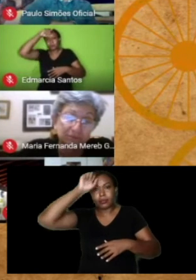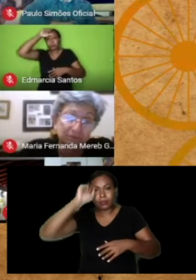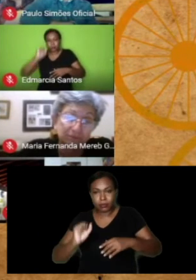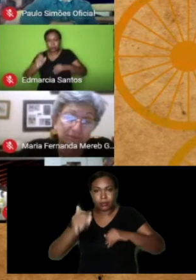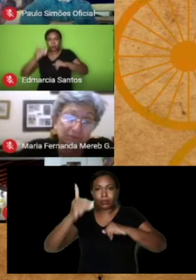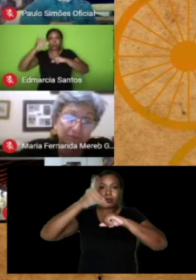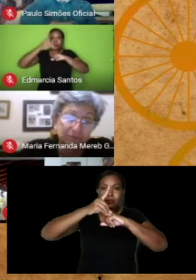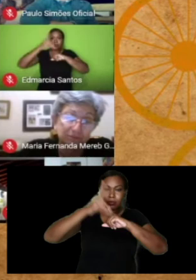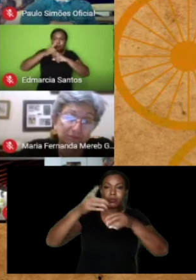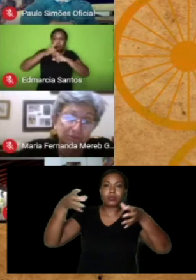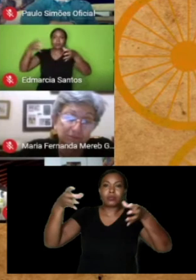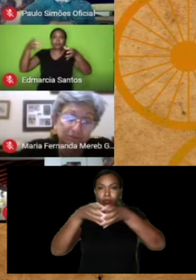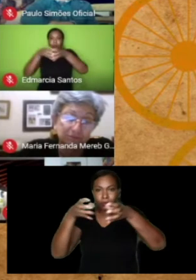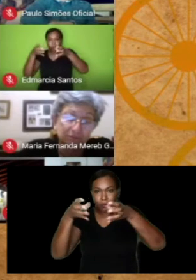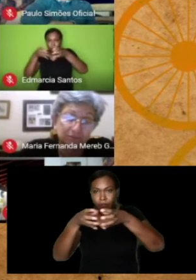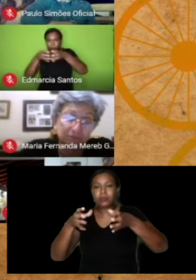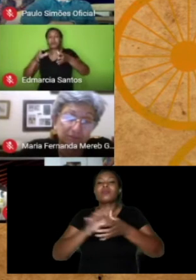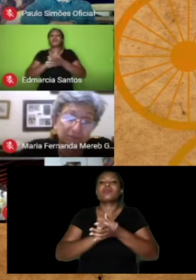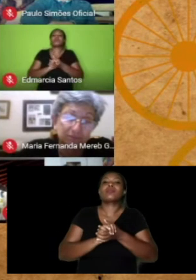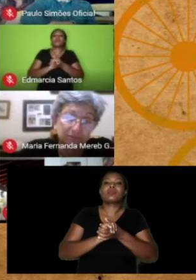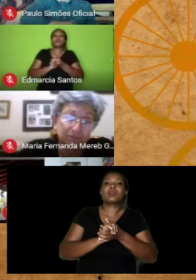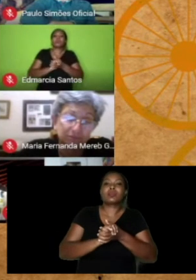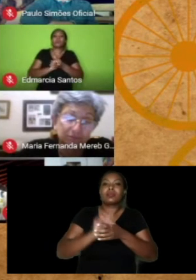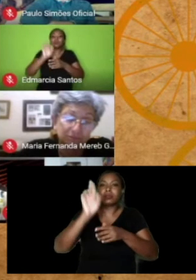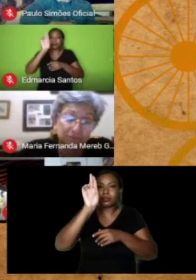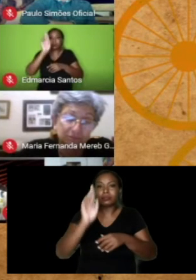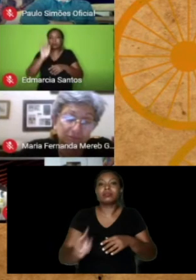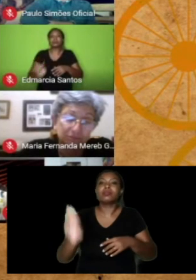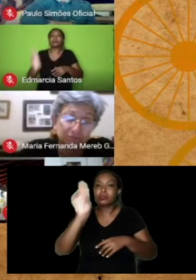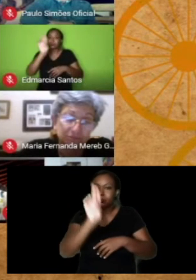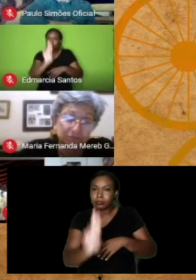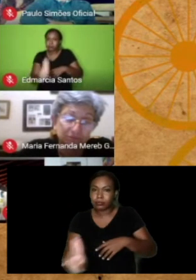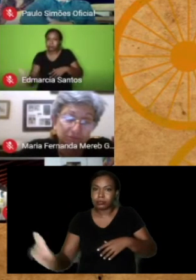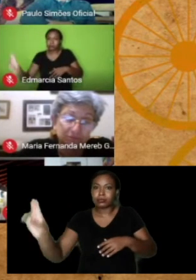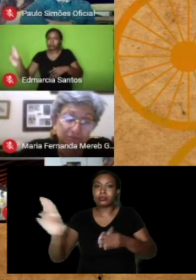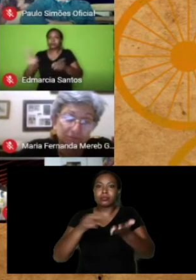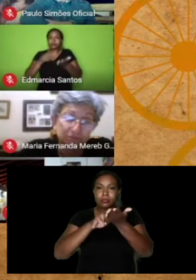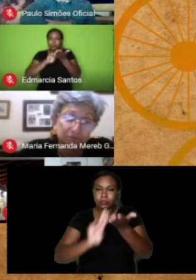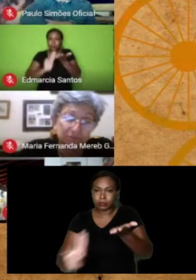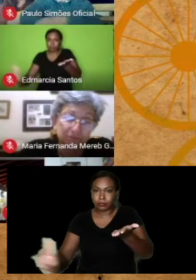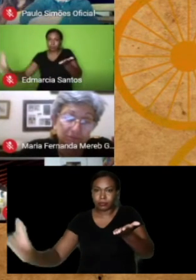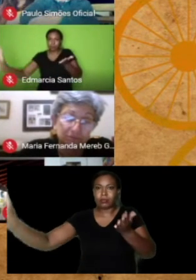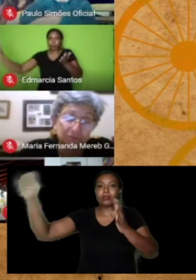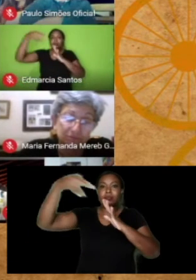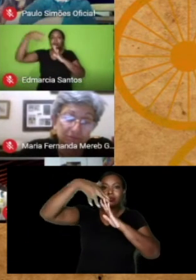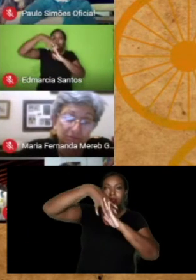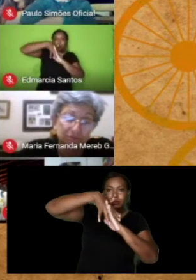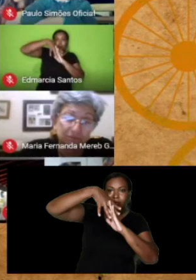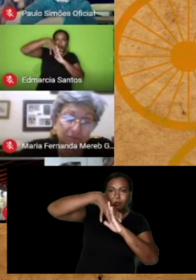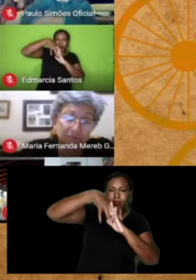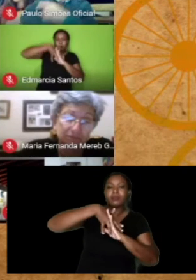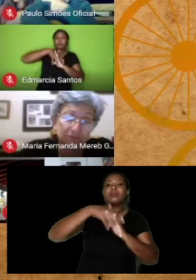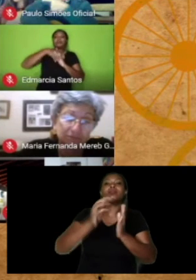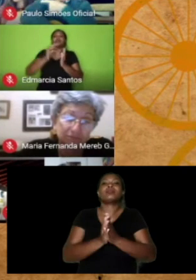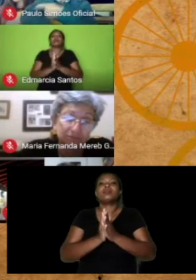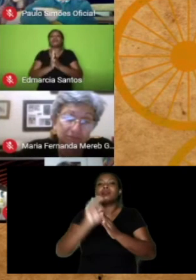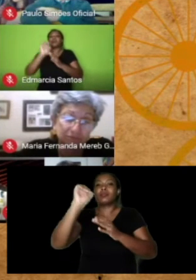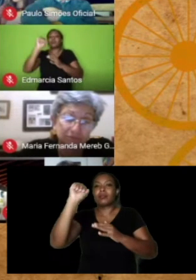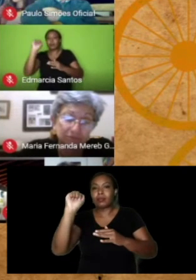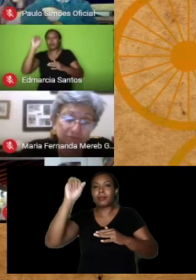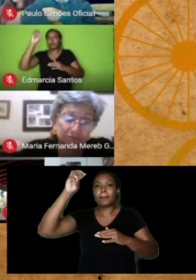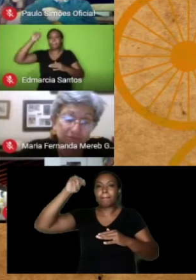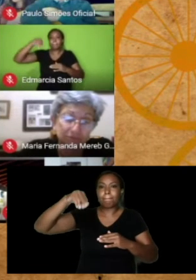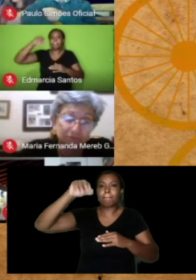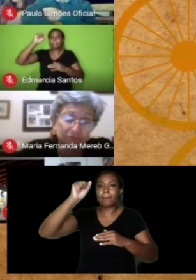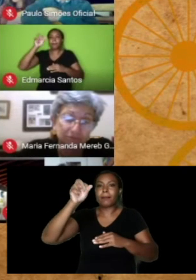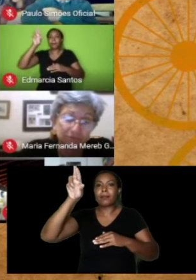Entre Cordas e Versos, a Universidade Federal de Mato Grosso do Sul e a Marruá, Arte e